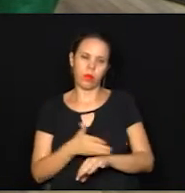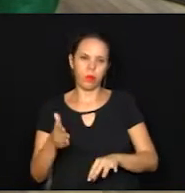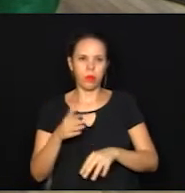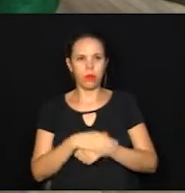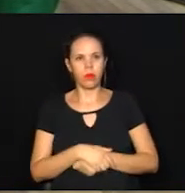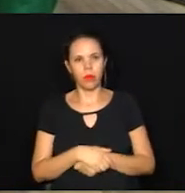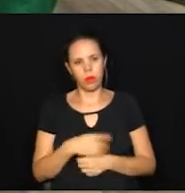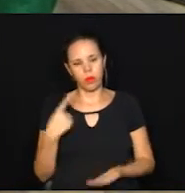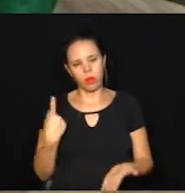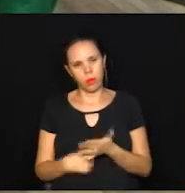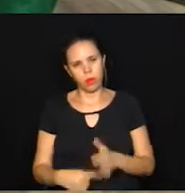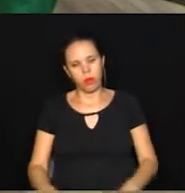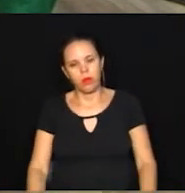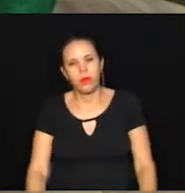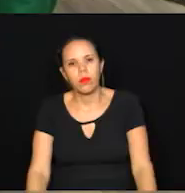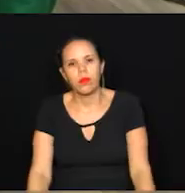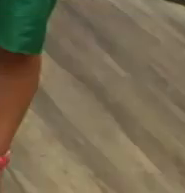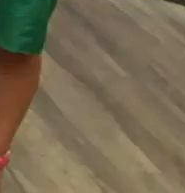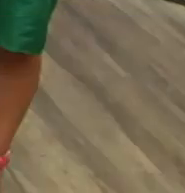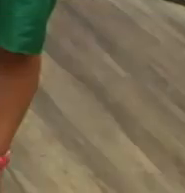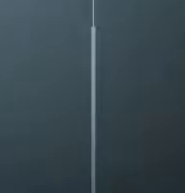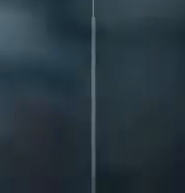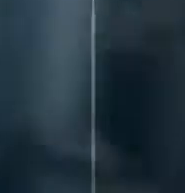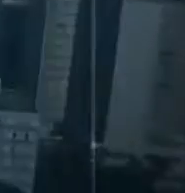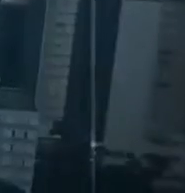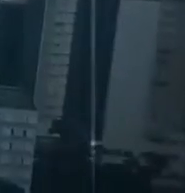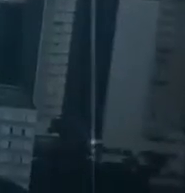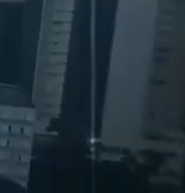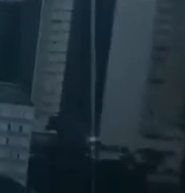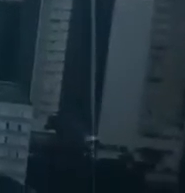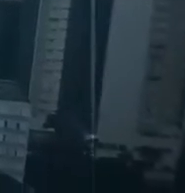extraordinária. Combinado, até já. Até já.